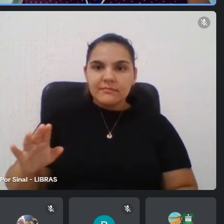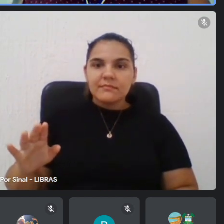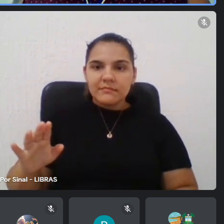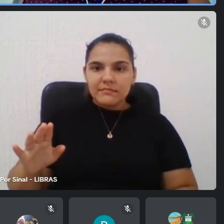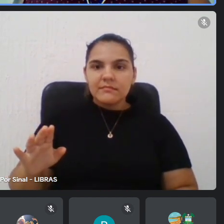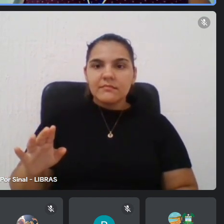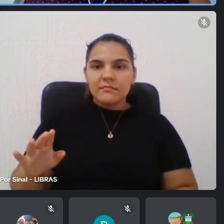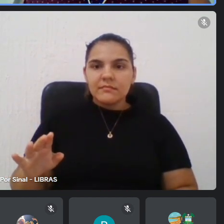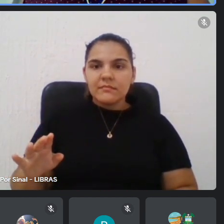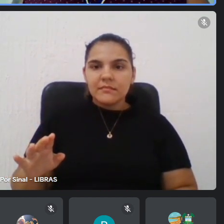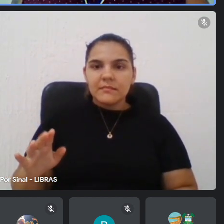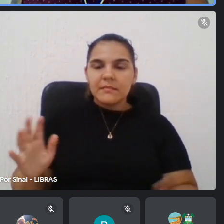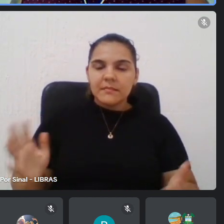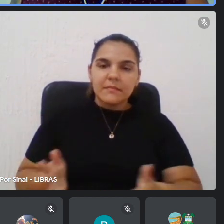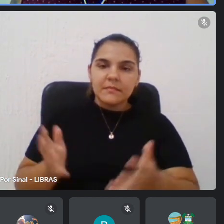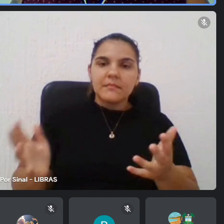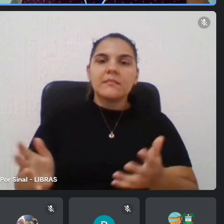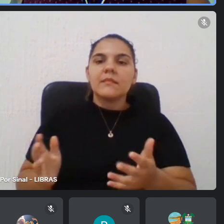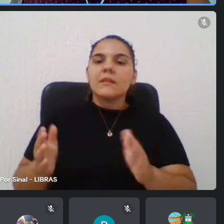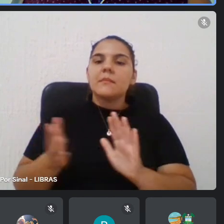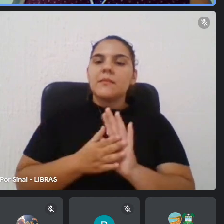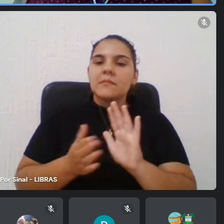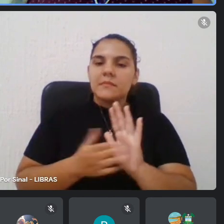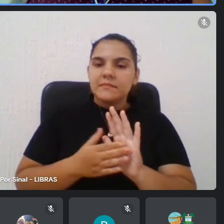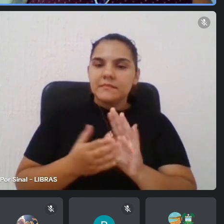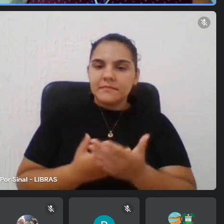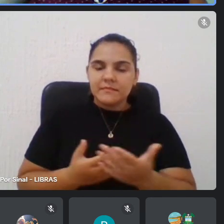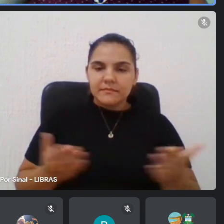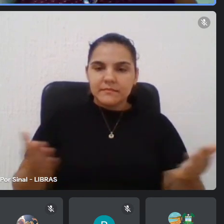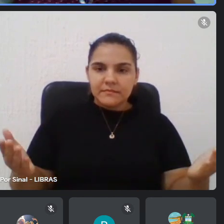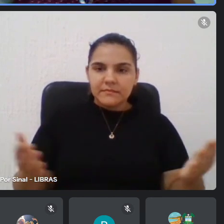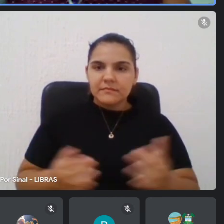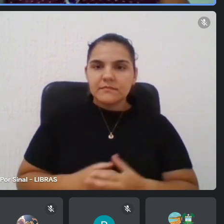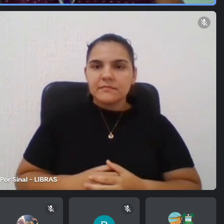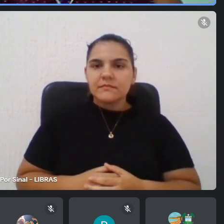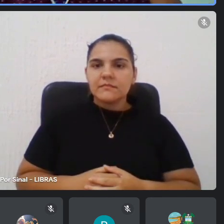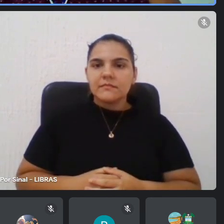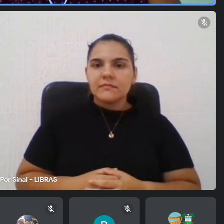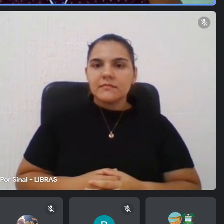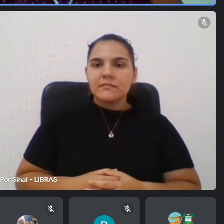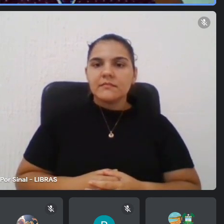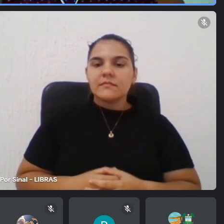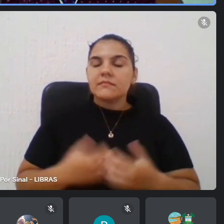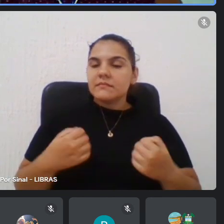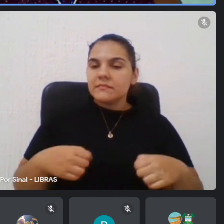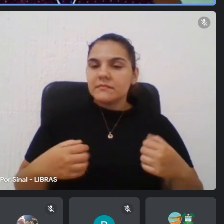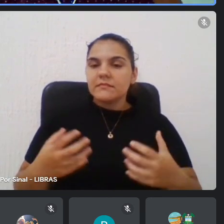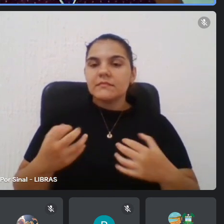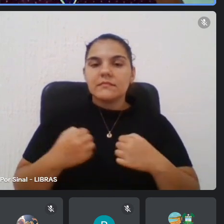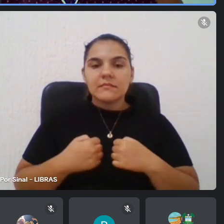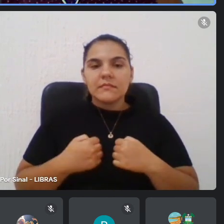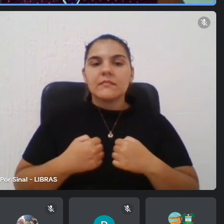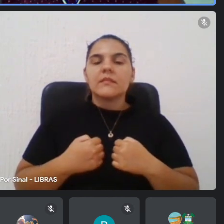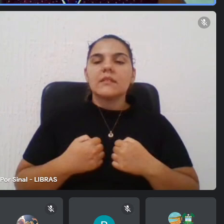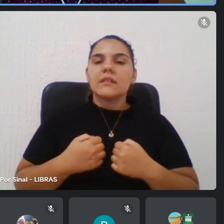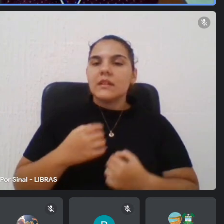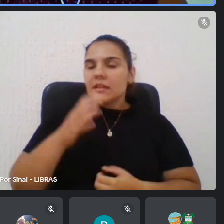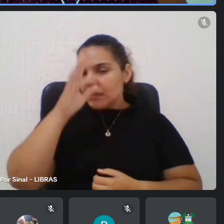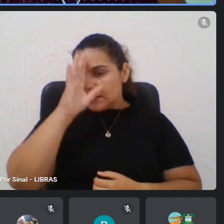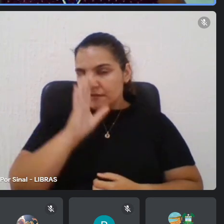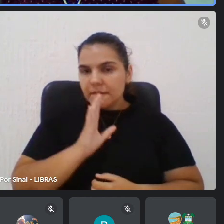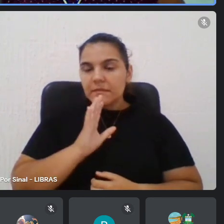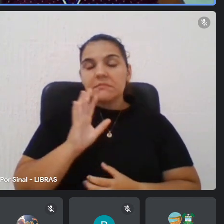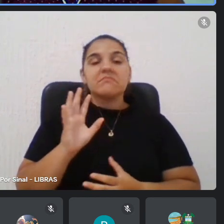propulsor da proposta de vocês, e isso deve chegar às pessoas de forma gratuita, seja em praça, em escolas,